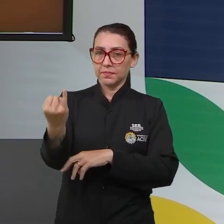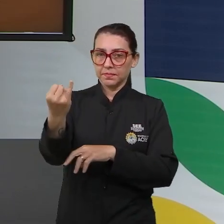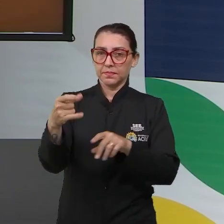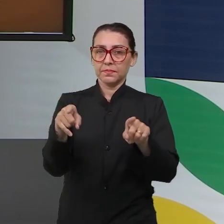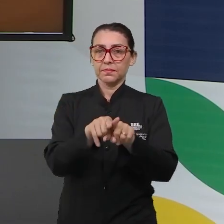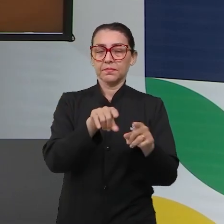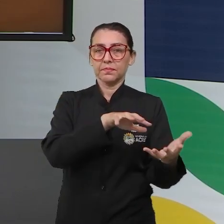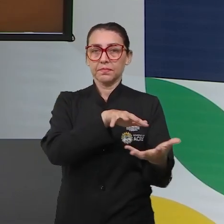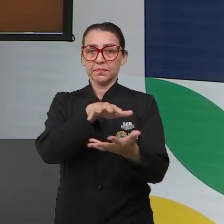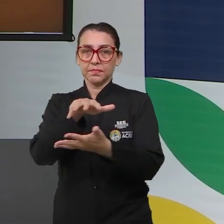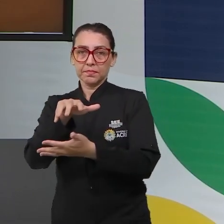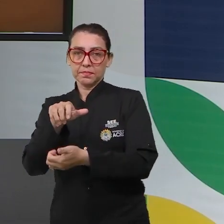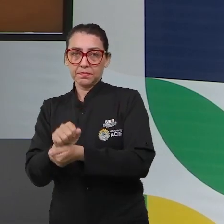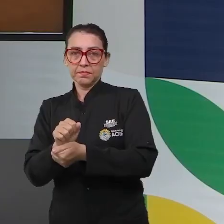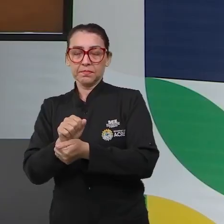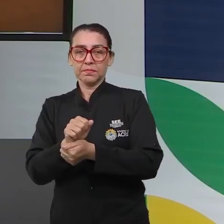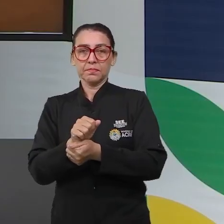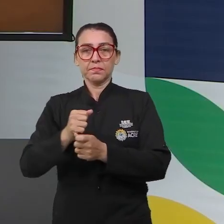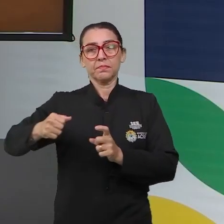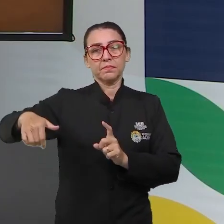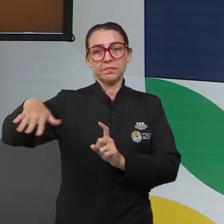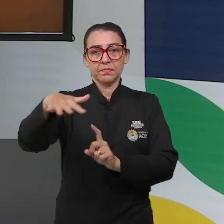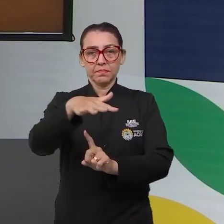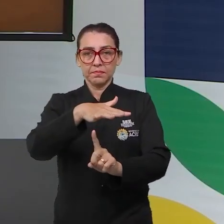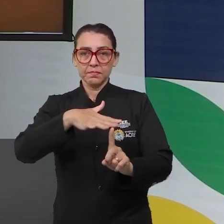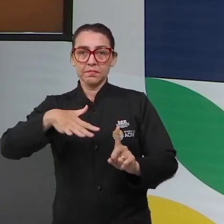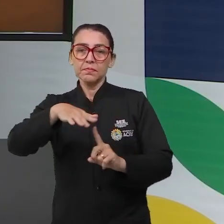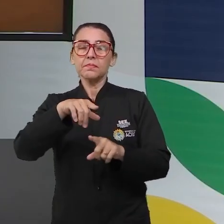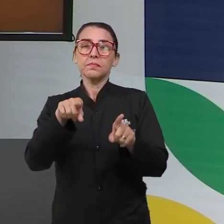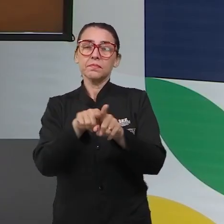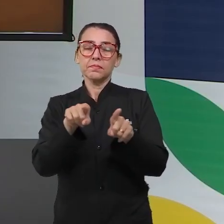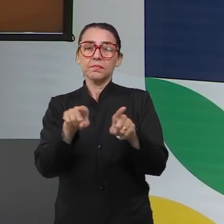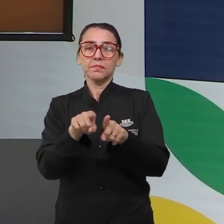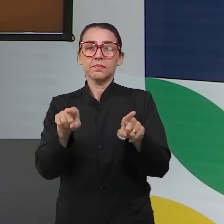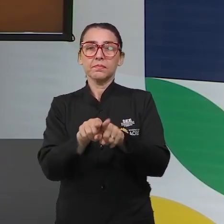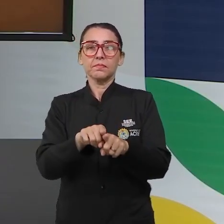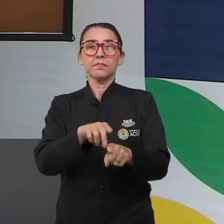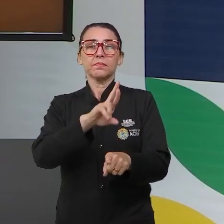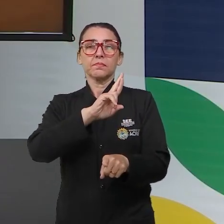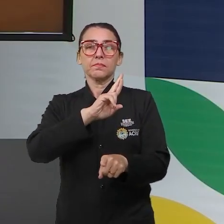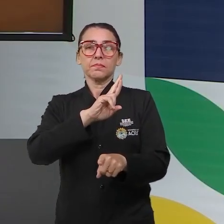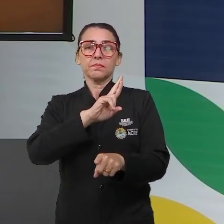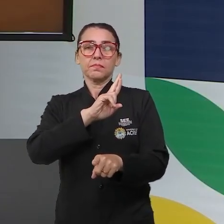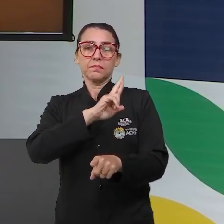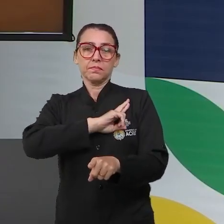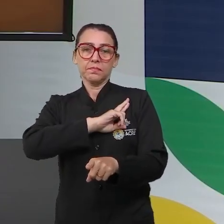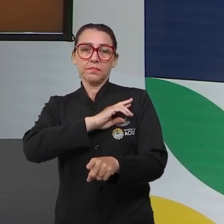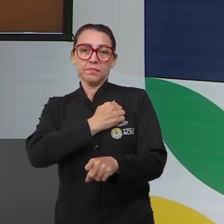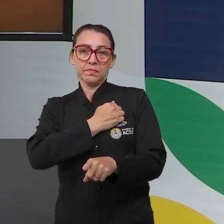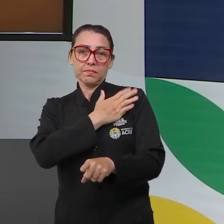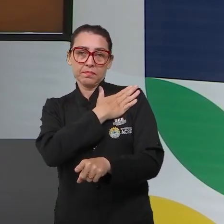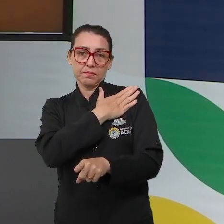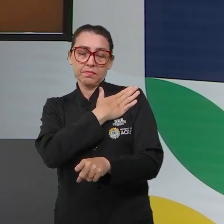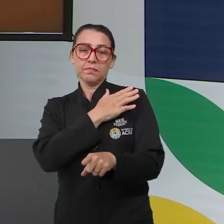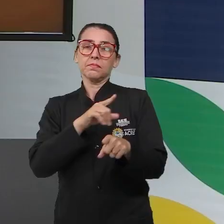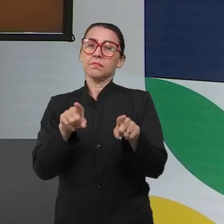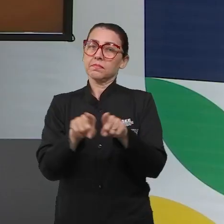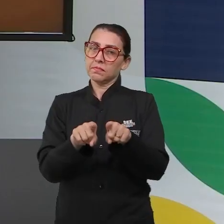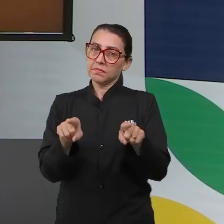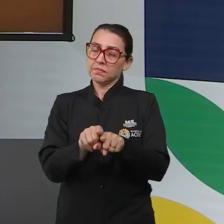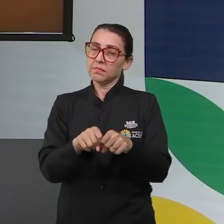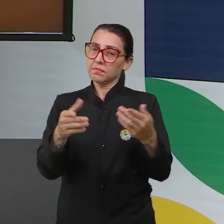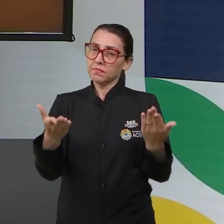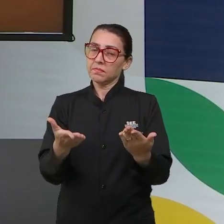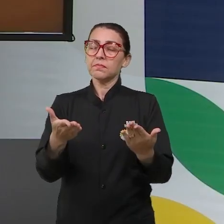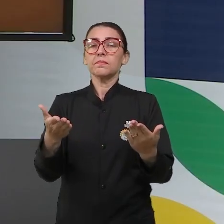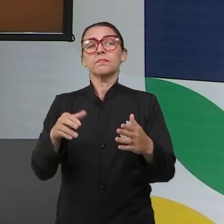no mundo, como questão ambiental, traz também a questão do racismo. Então, hoje a dança contemporânea ela